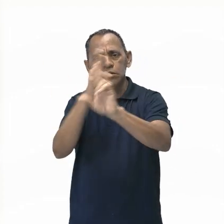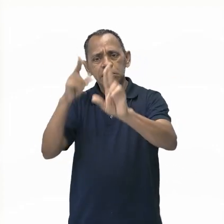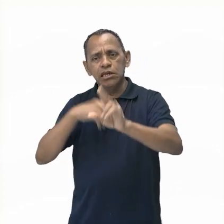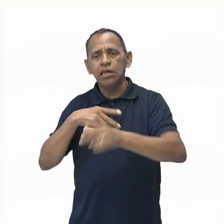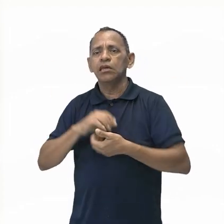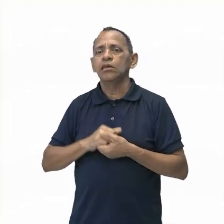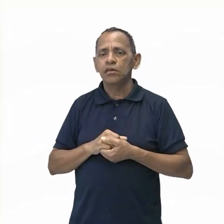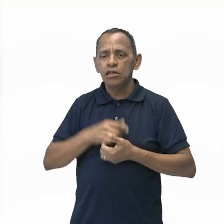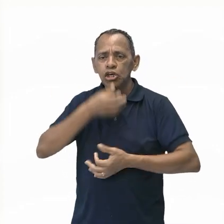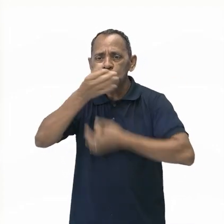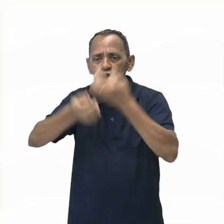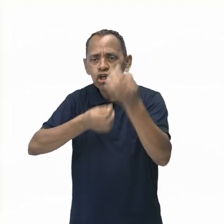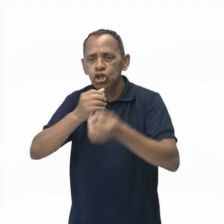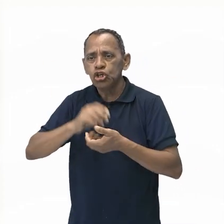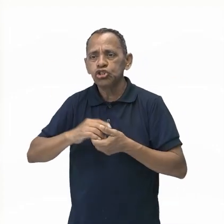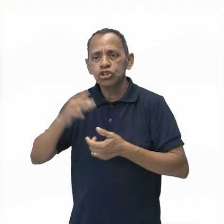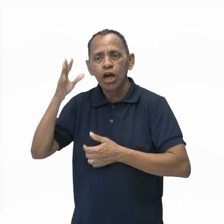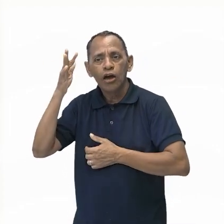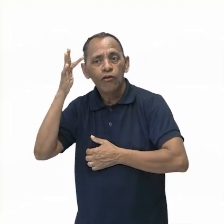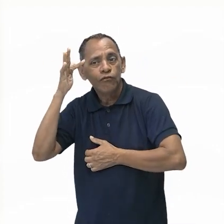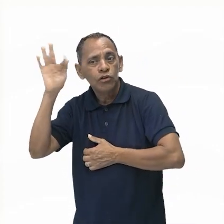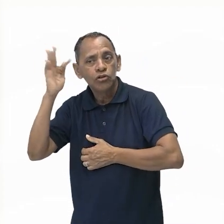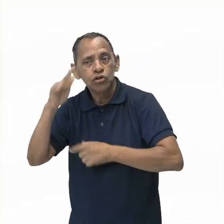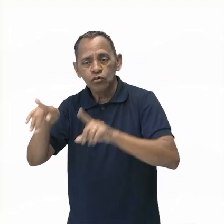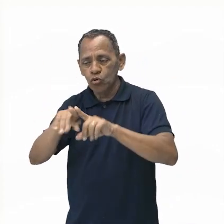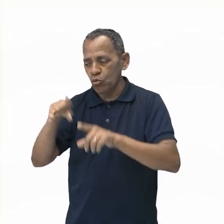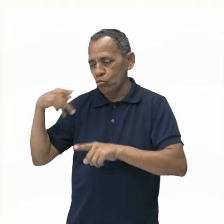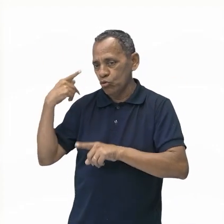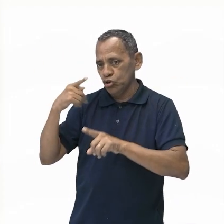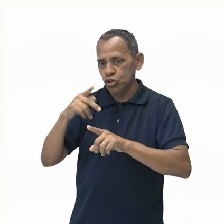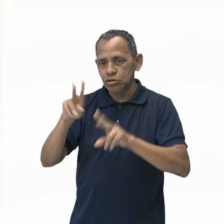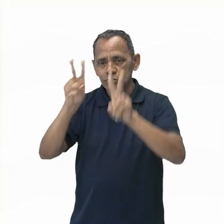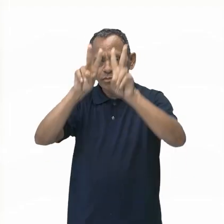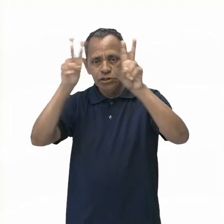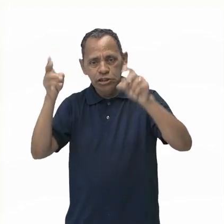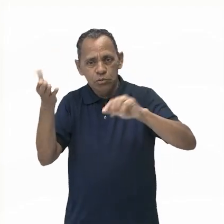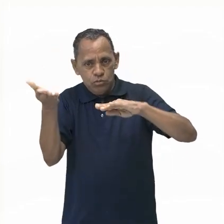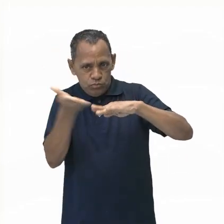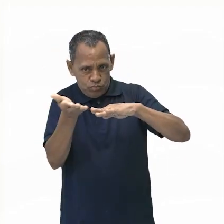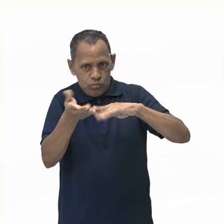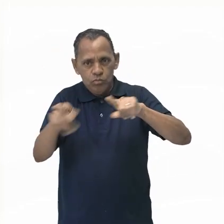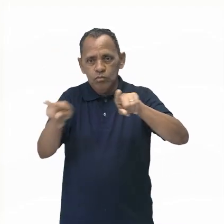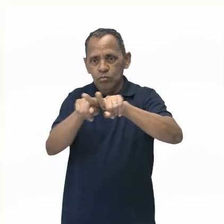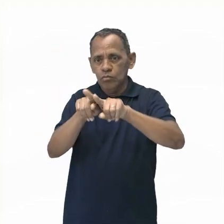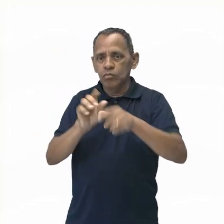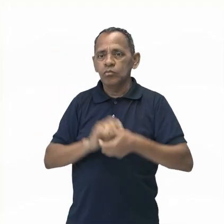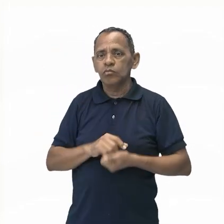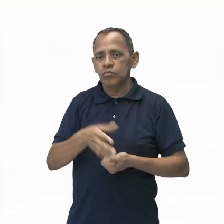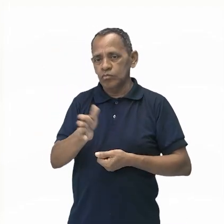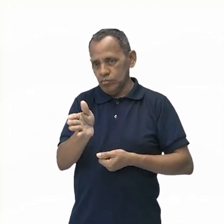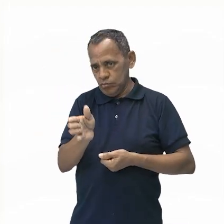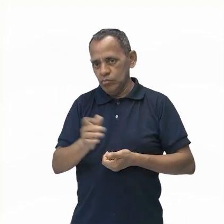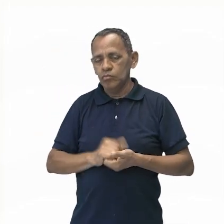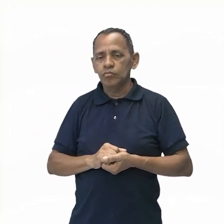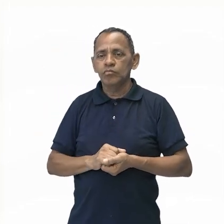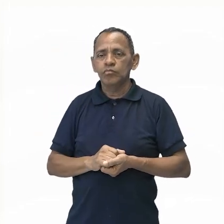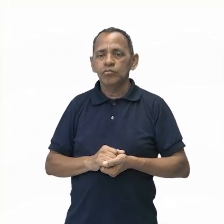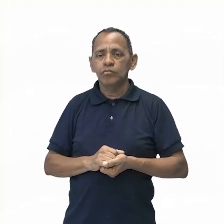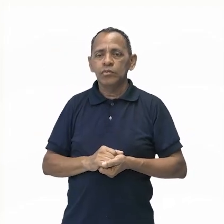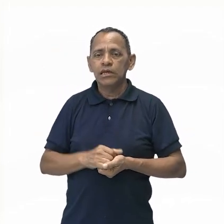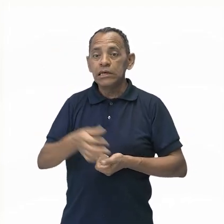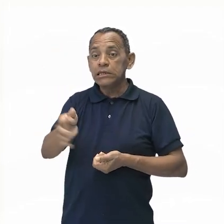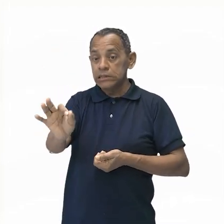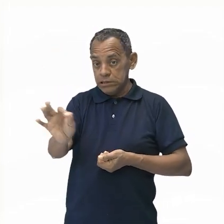crítica, filosófica ou política sobre temas contemporâneos, certo? Então, aí nós temos